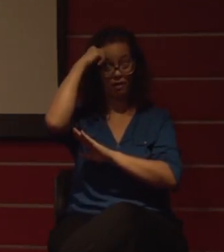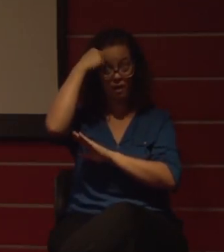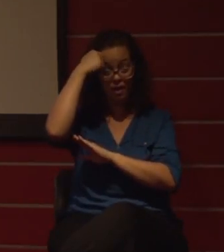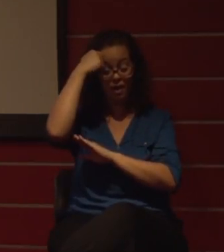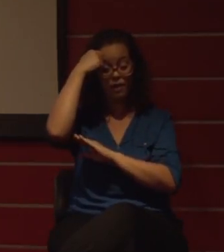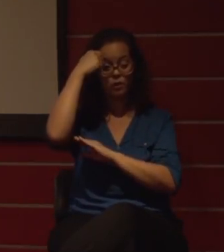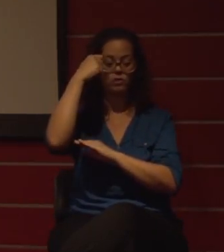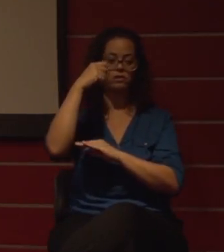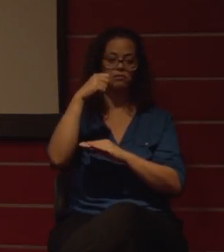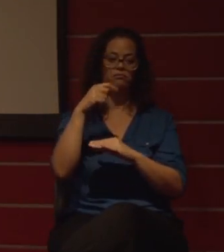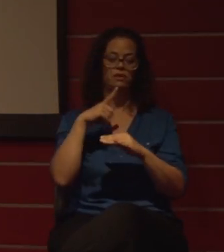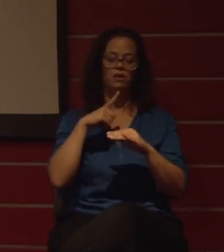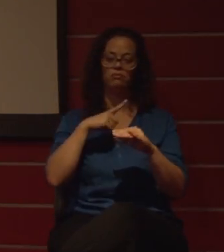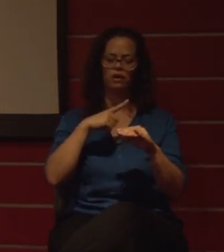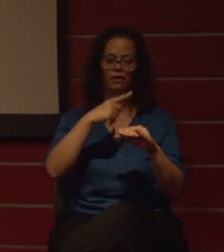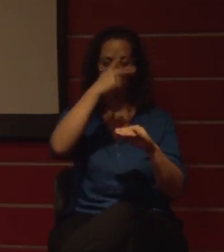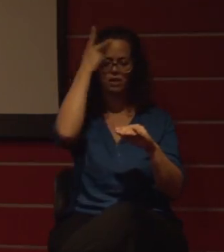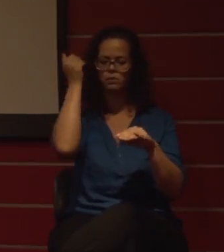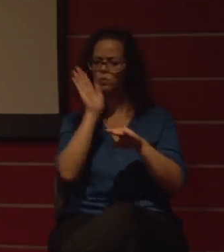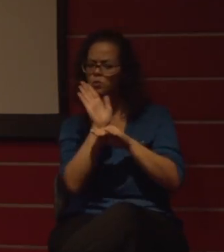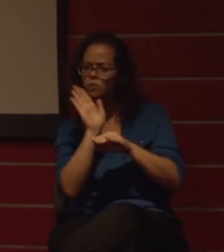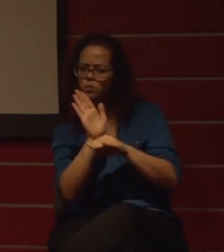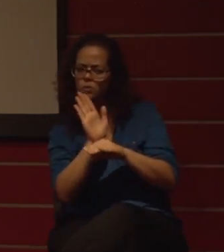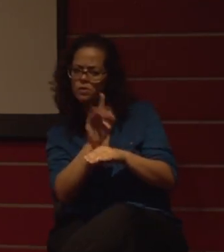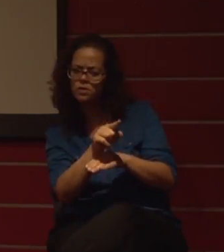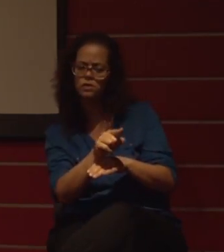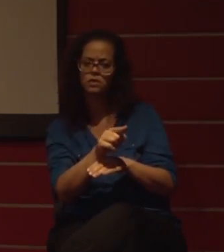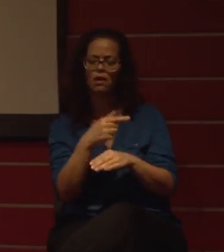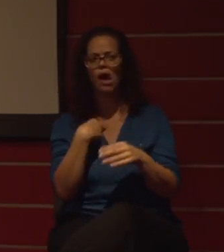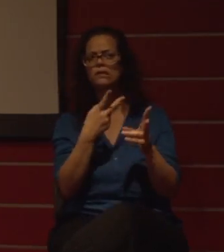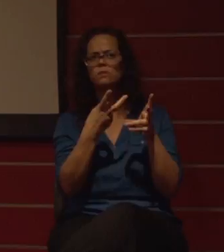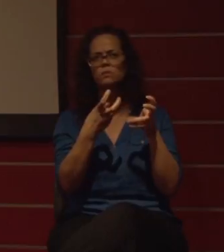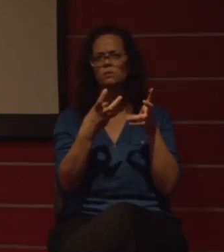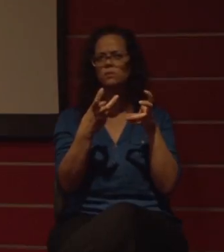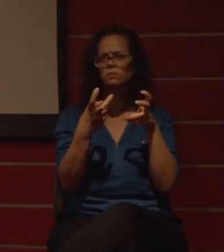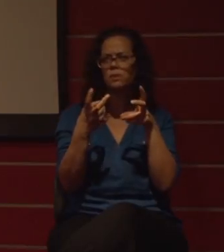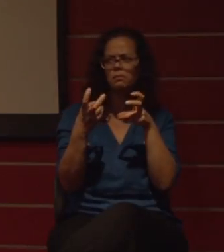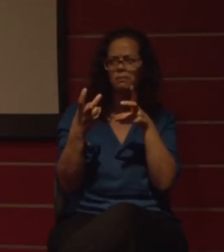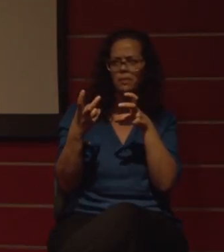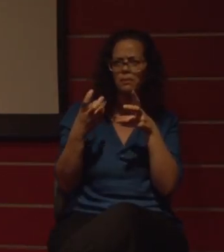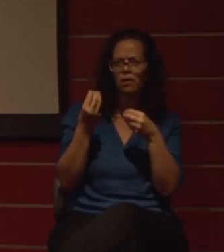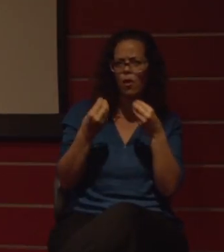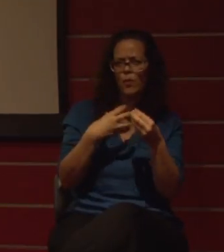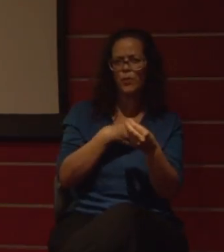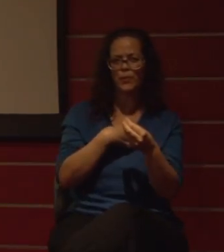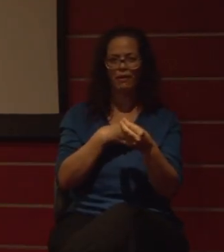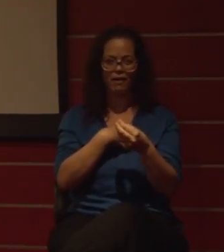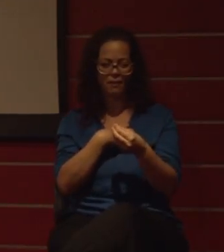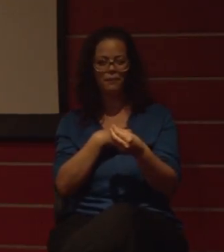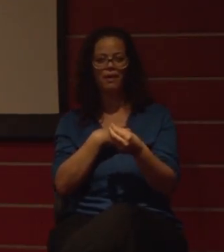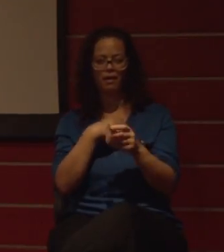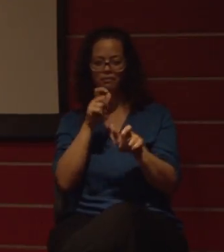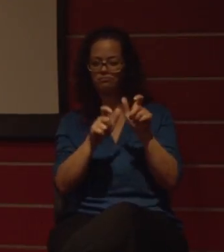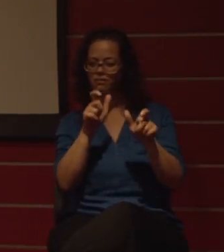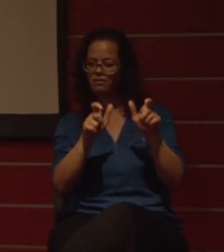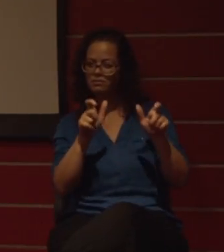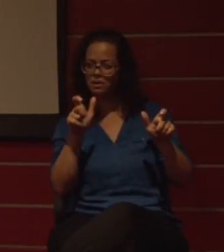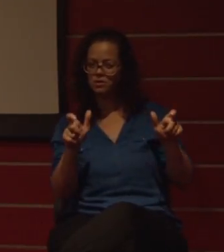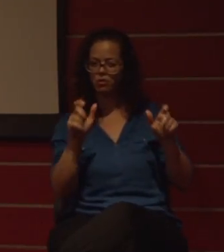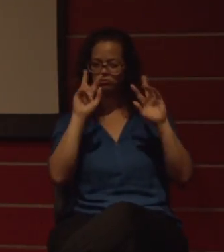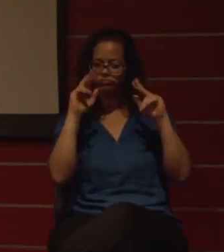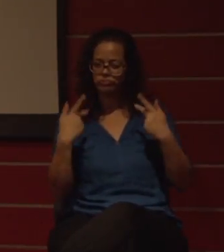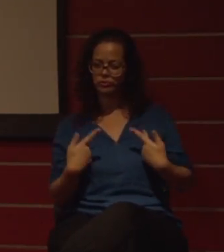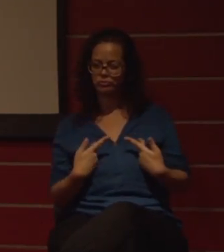abraçada né ou seja e ele tem uma certa observação e um comportamento que guia